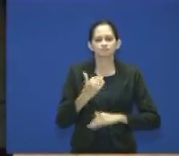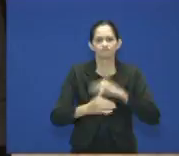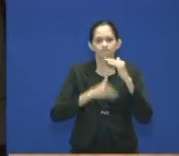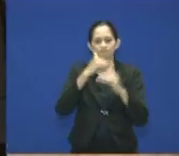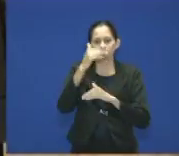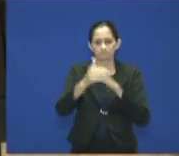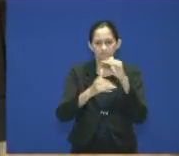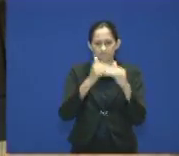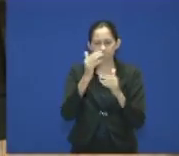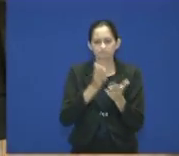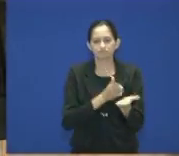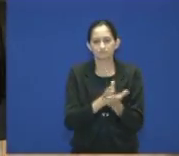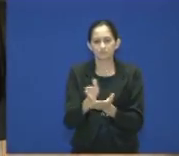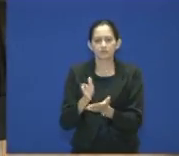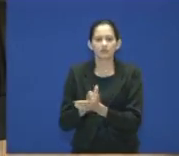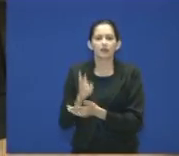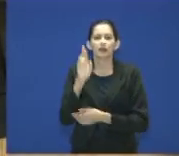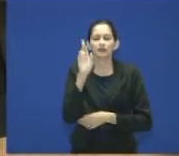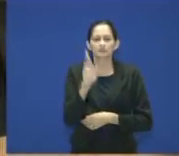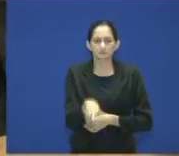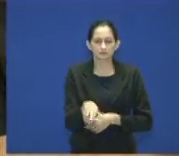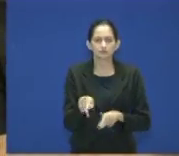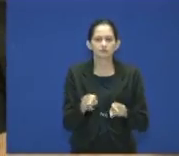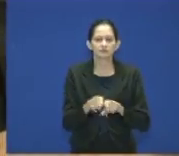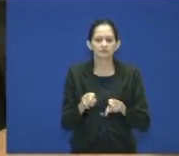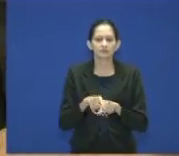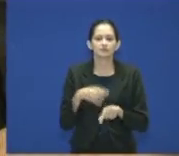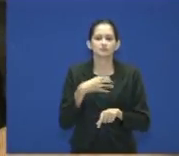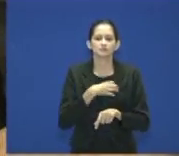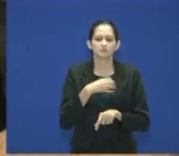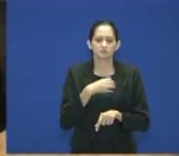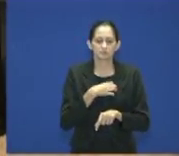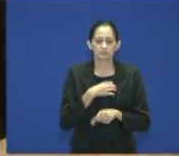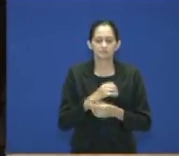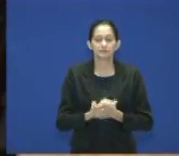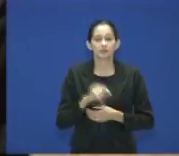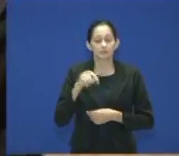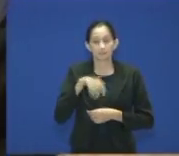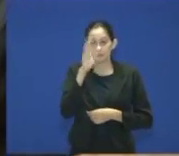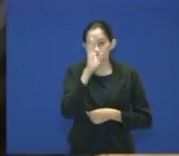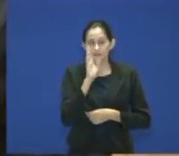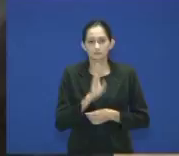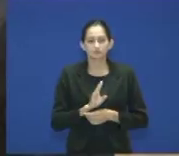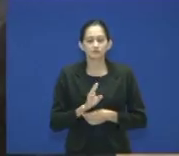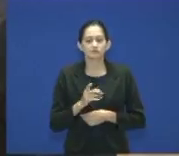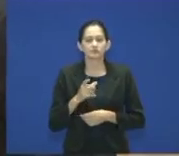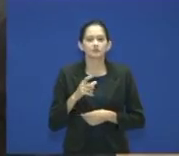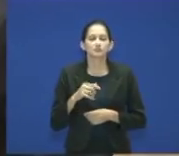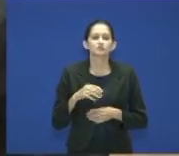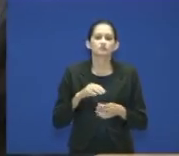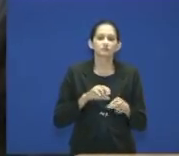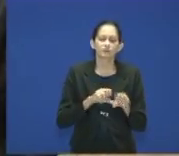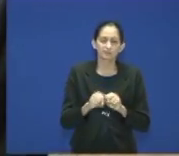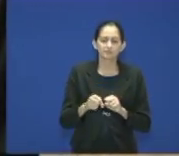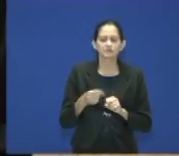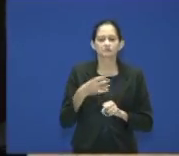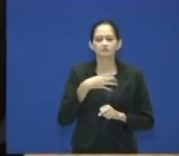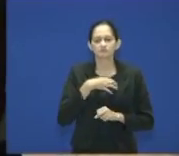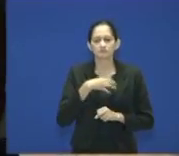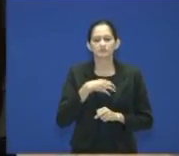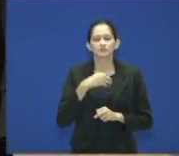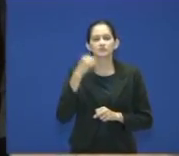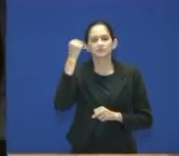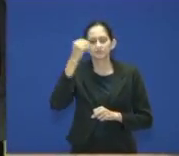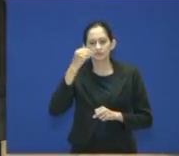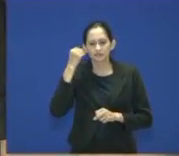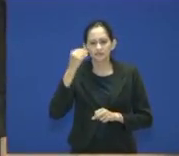as dimensões da razão e da sensibilidade. O Brasil, desde sua formação, experimentou troca